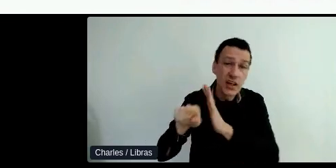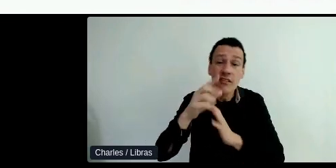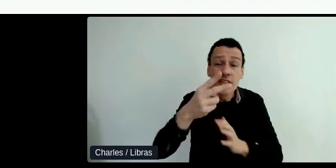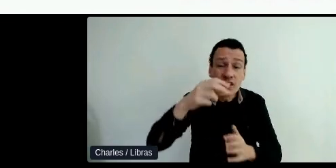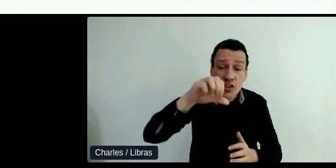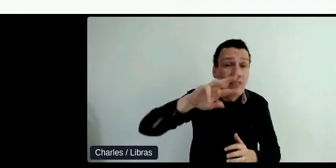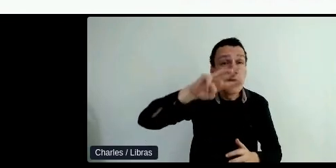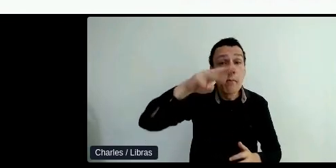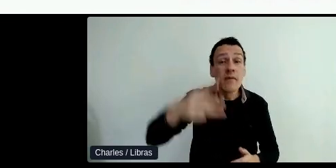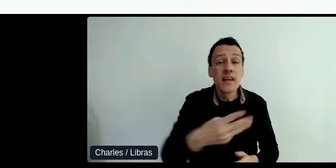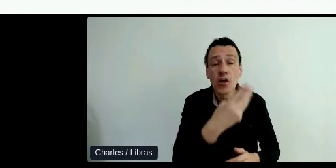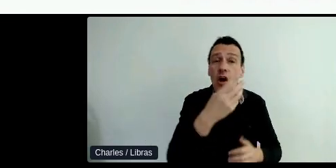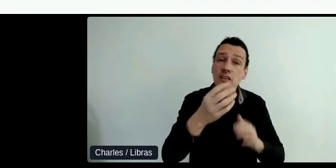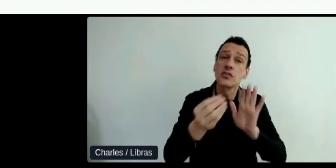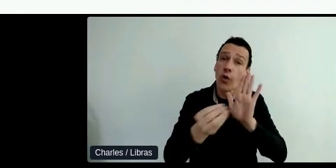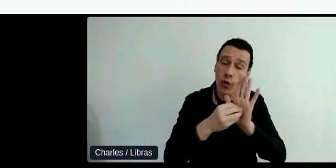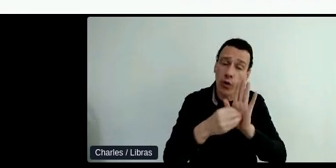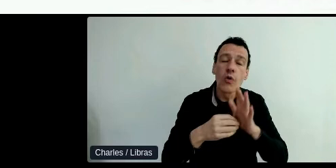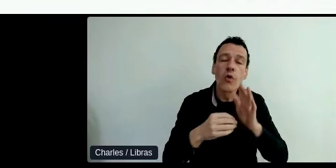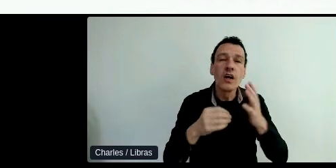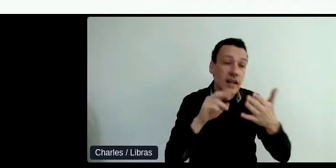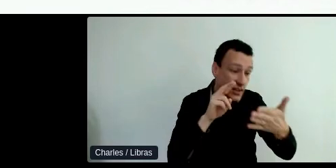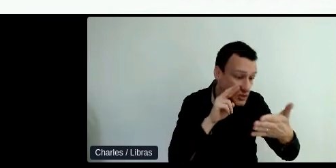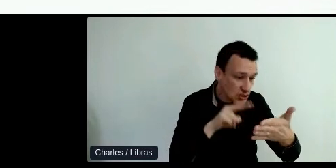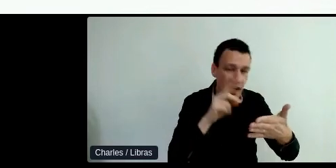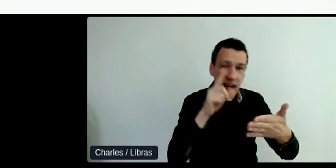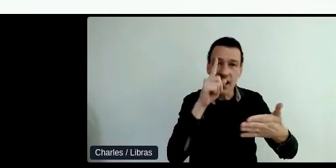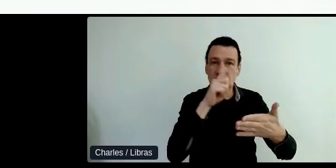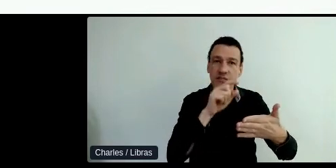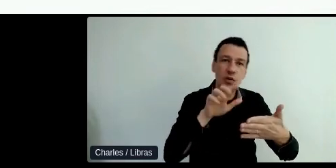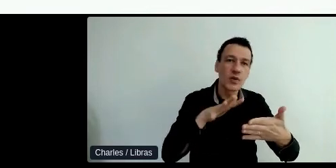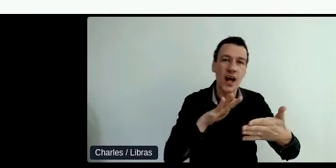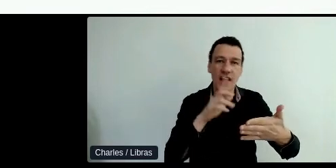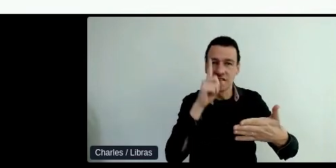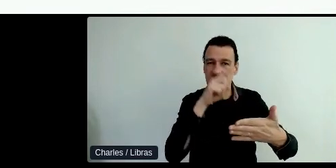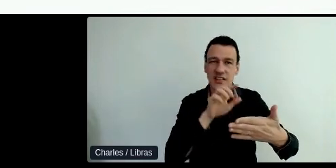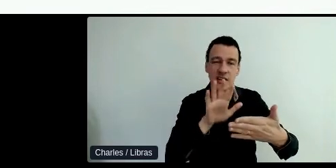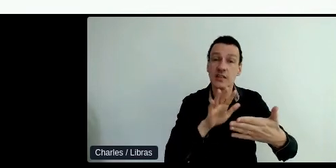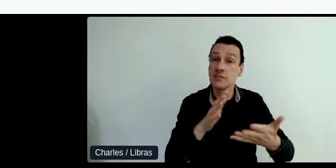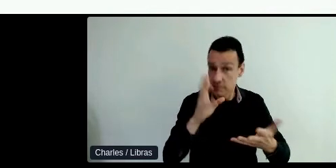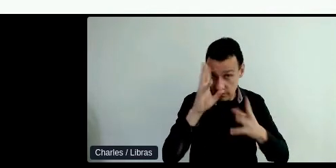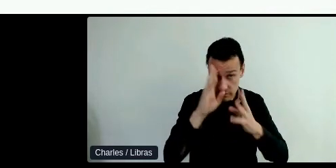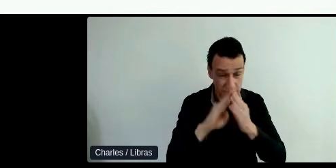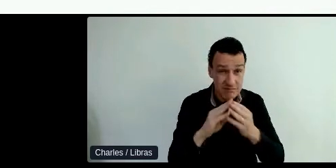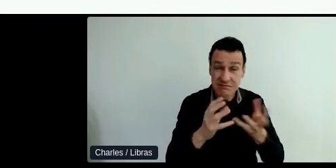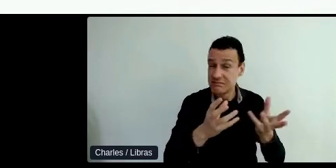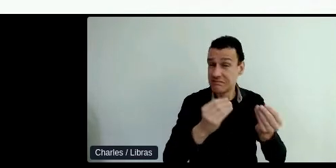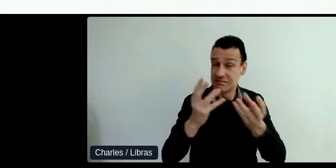utilizam óculos, precisam ali, tem uma certa dificuldade para poder consumir.